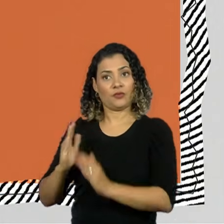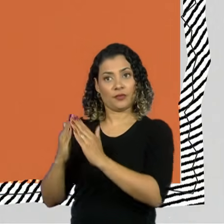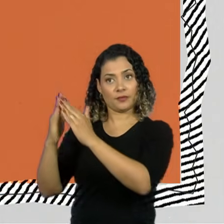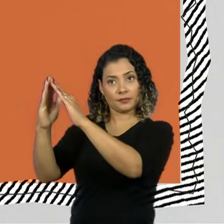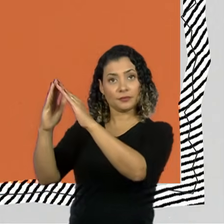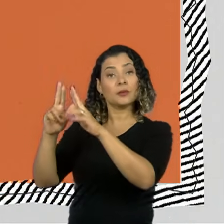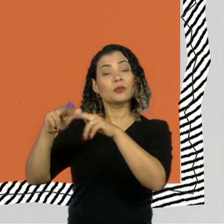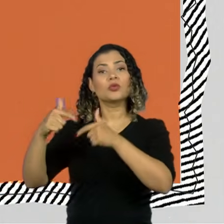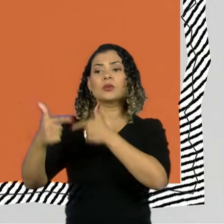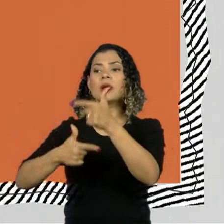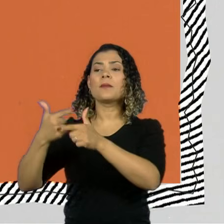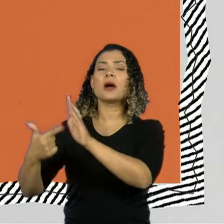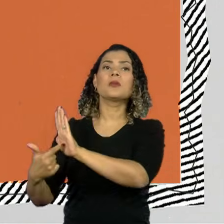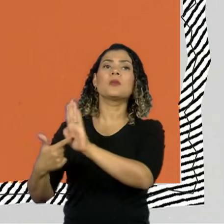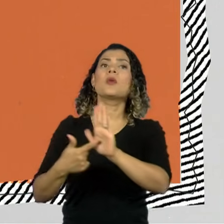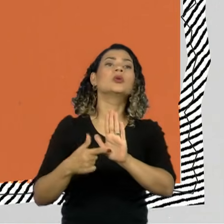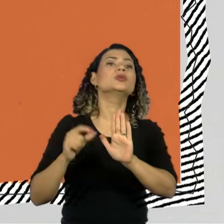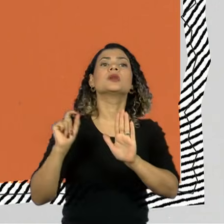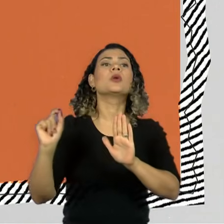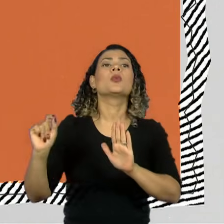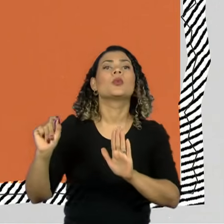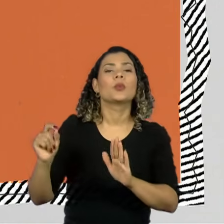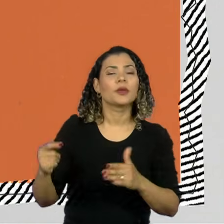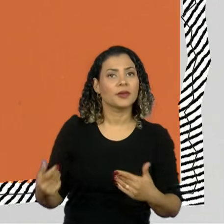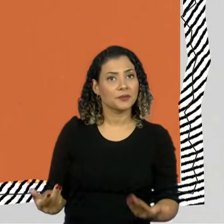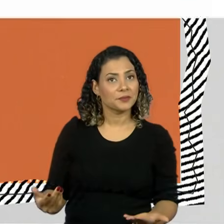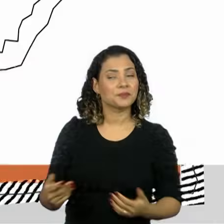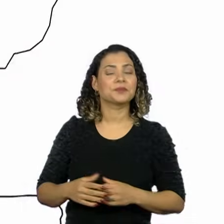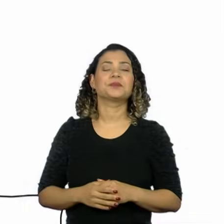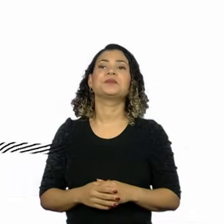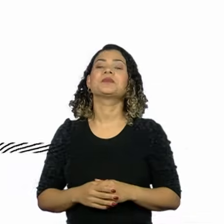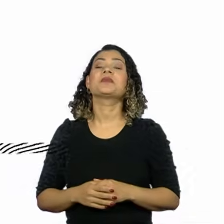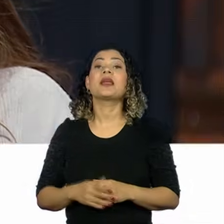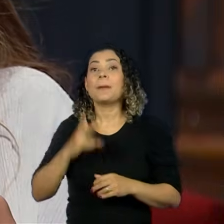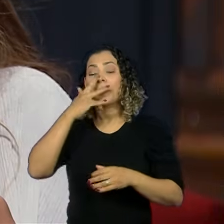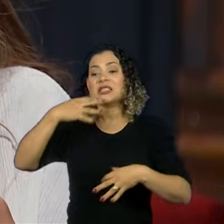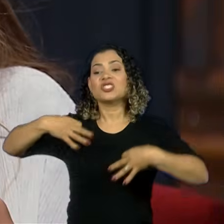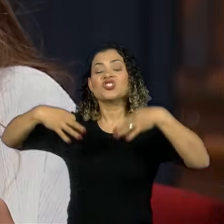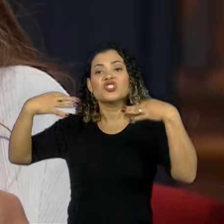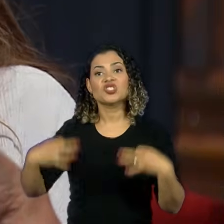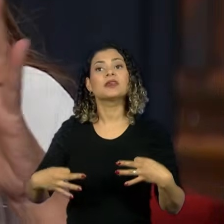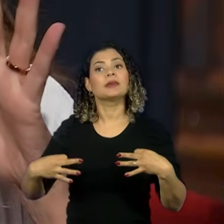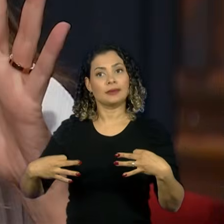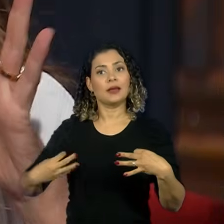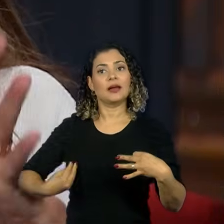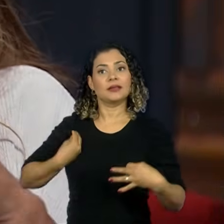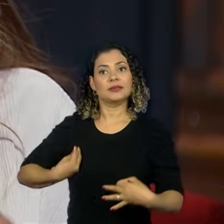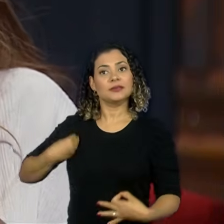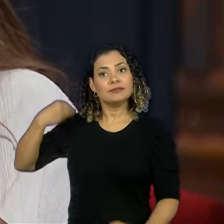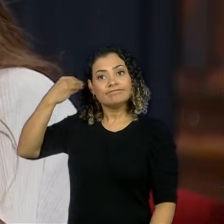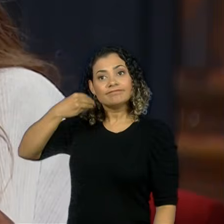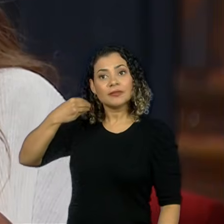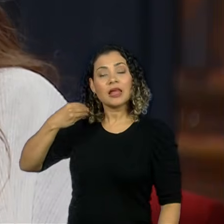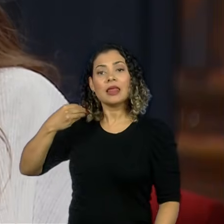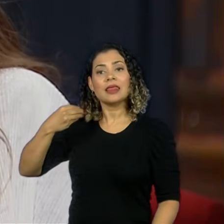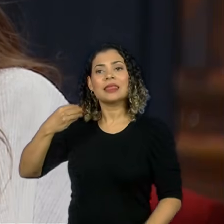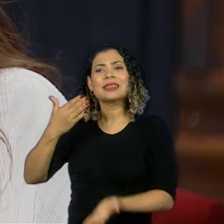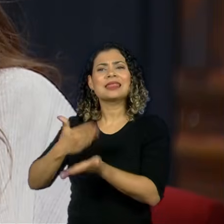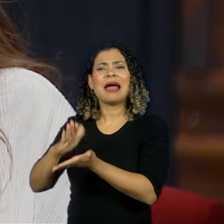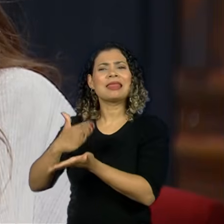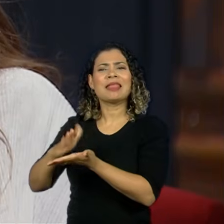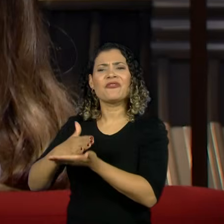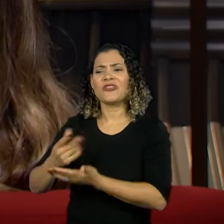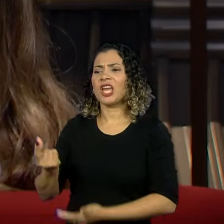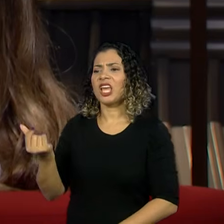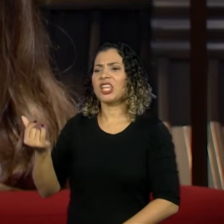me mostra que a chance de experimentar dignidade não tem a ver com a conta